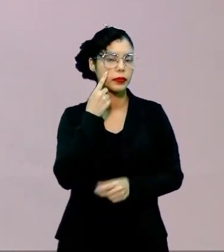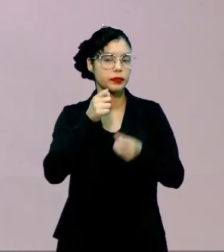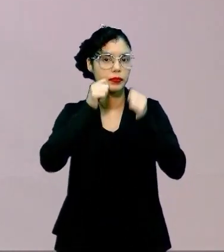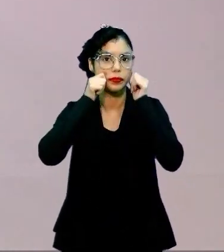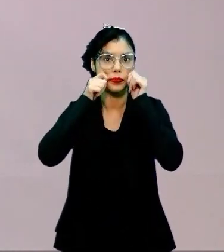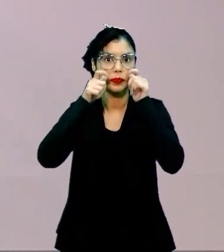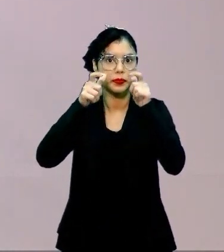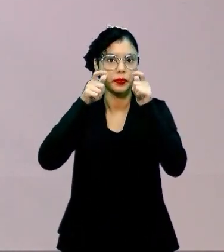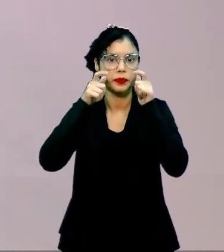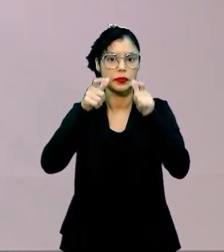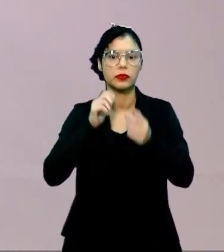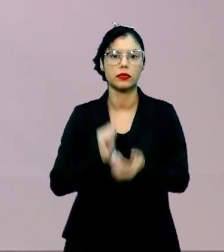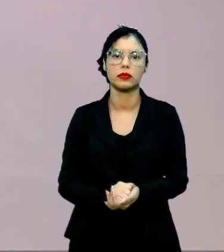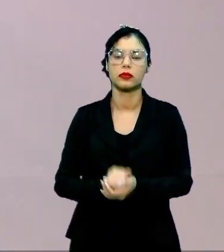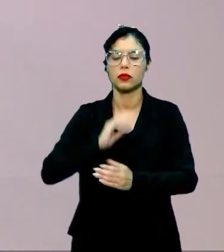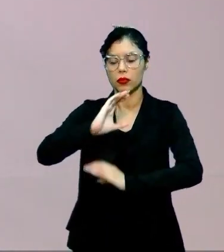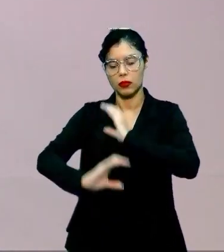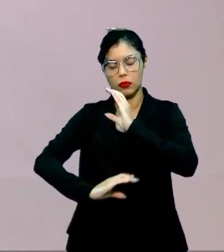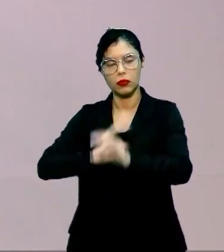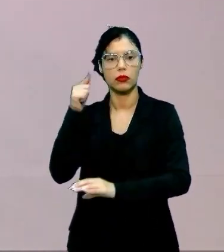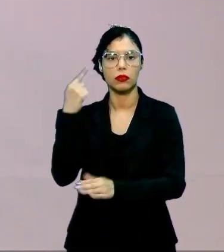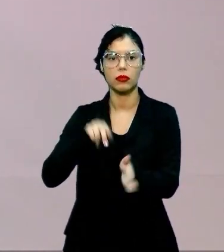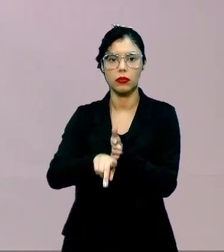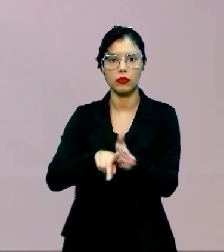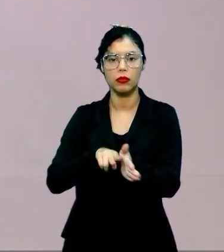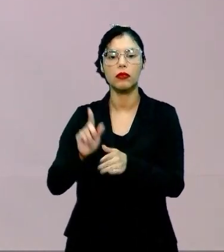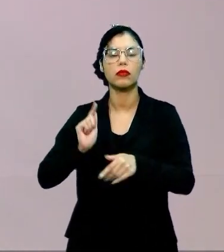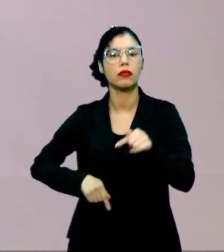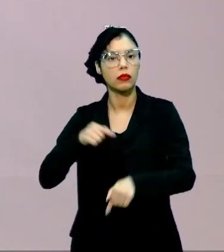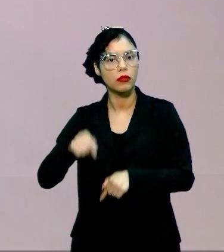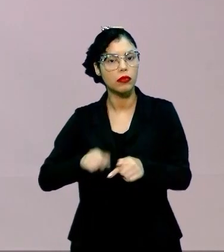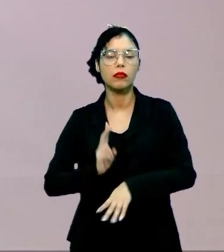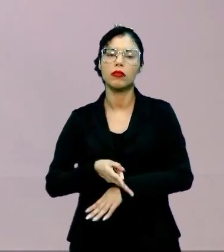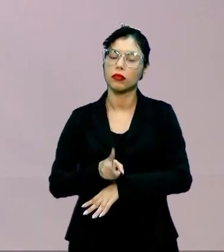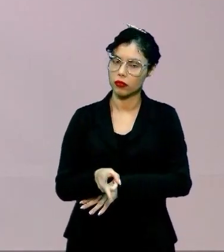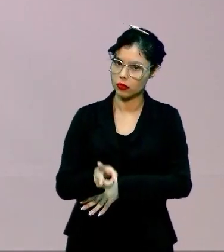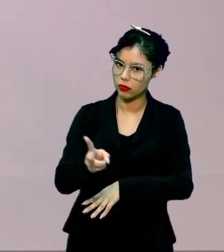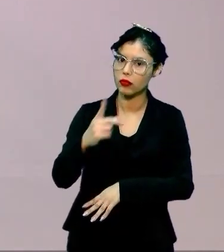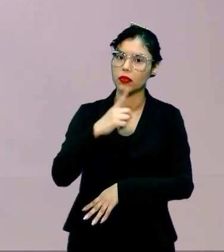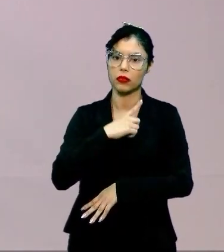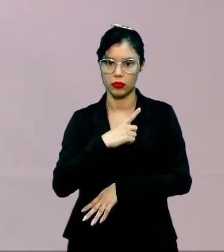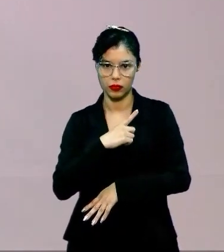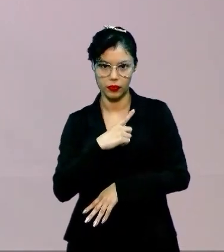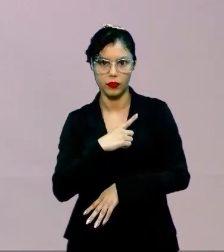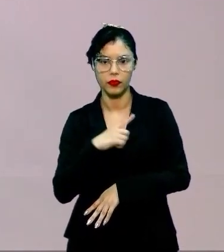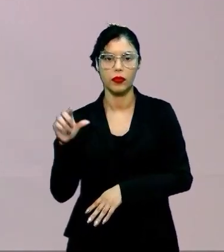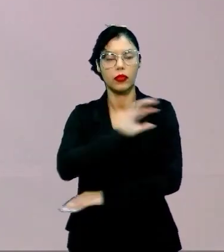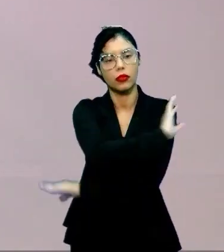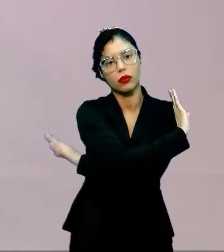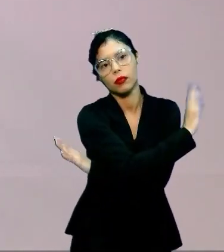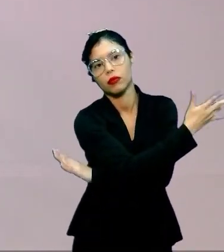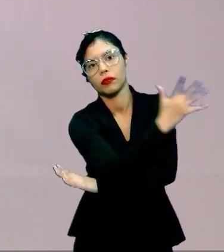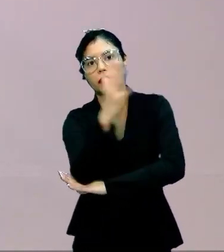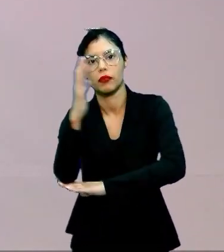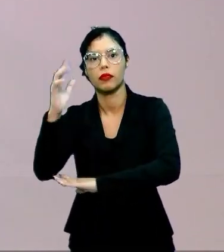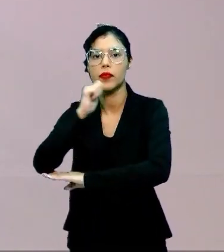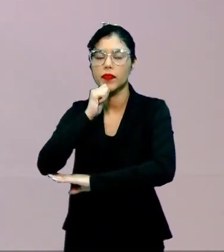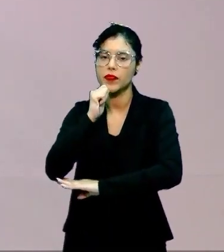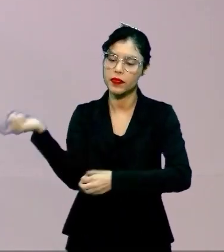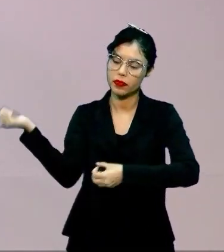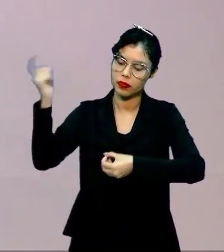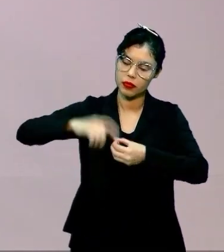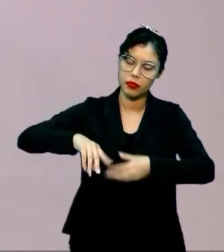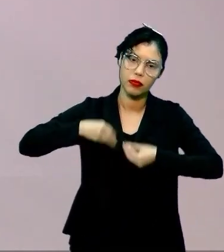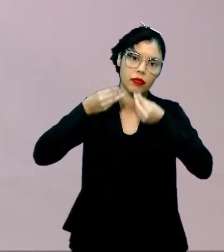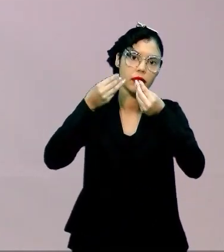aí. Para os ciclos biogeoquímicos permanecerem existindo, para a natureza devolver